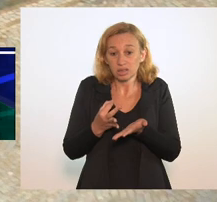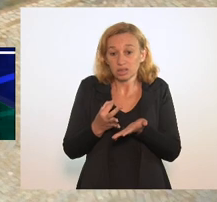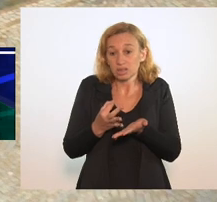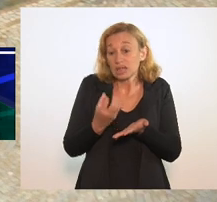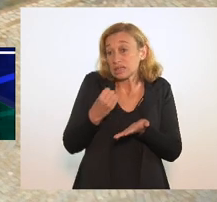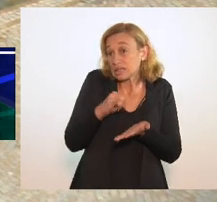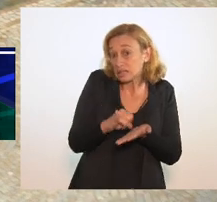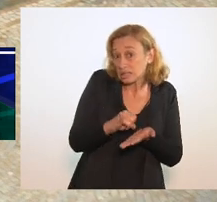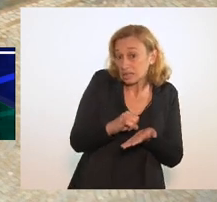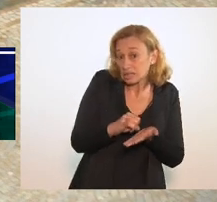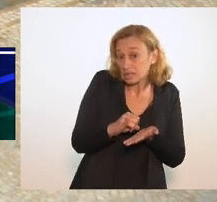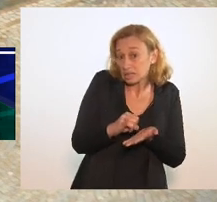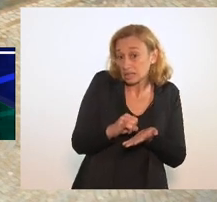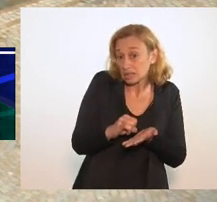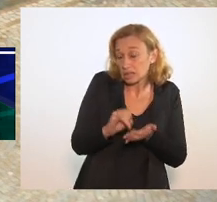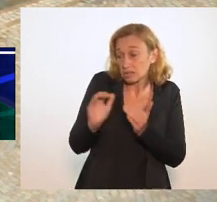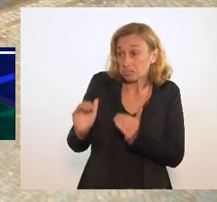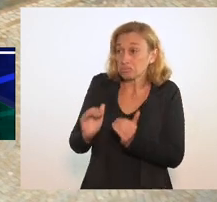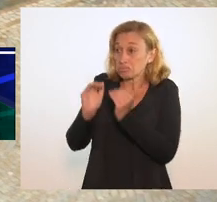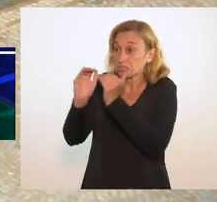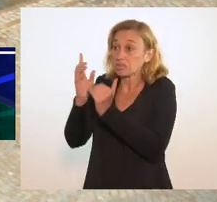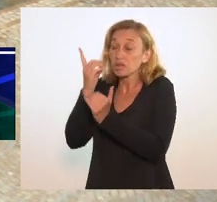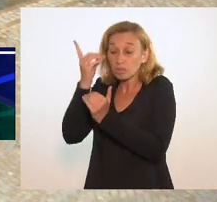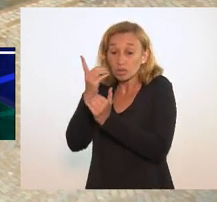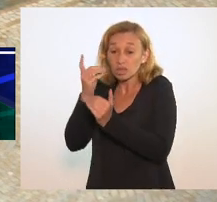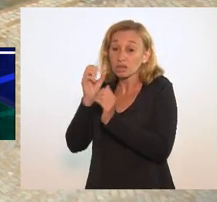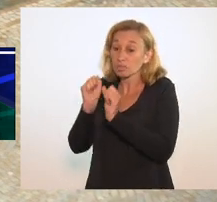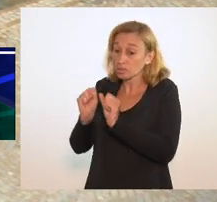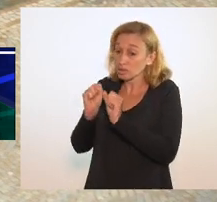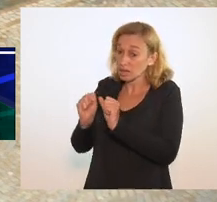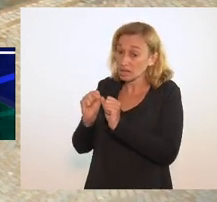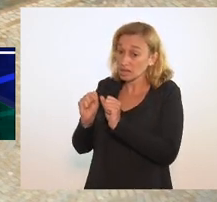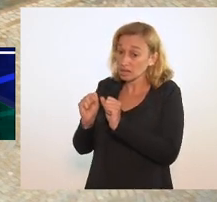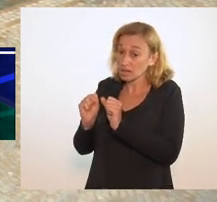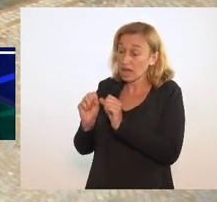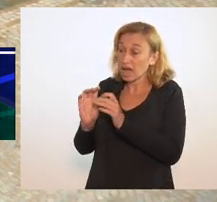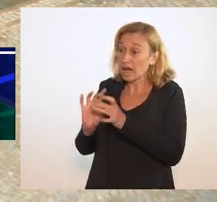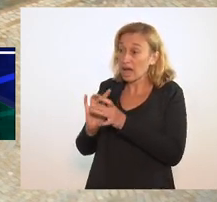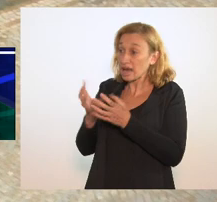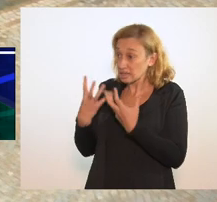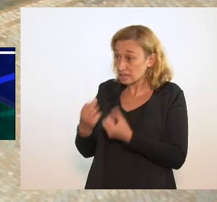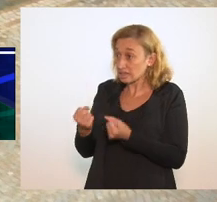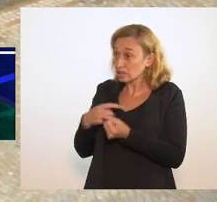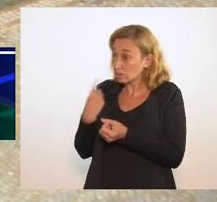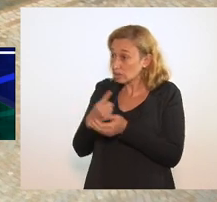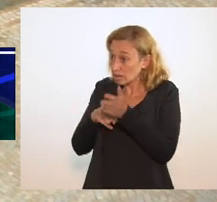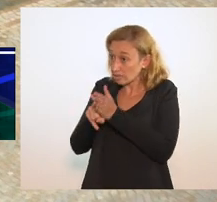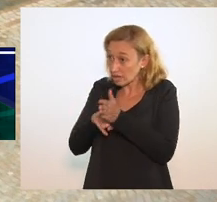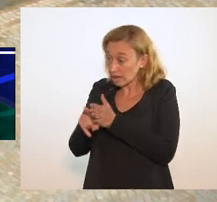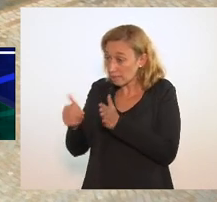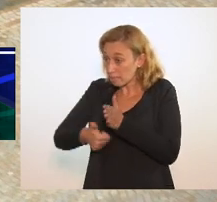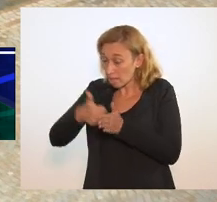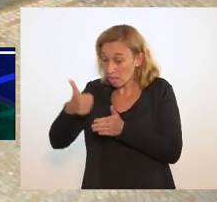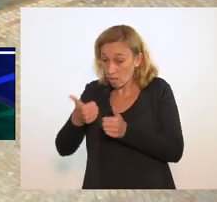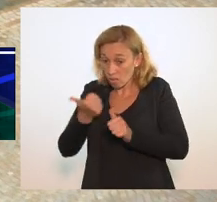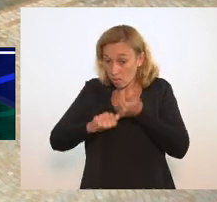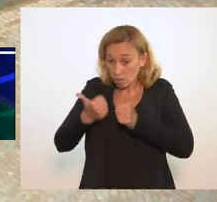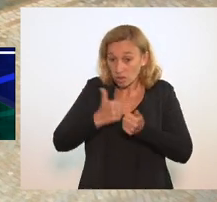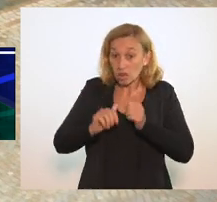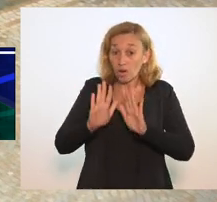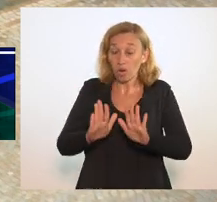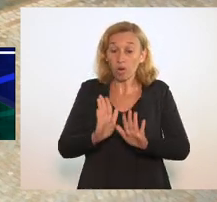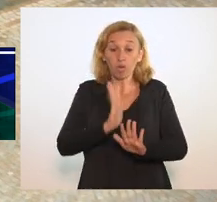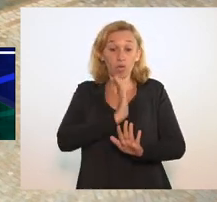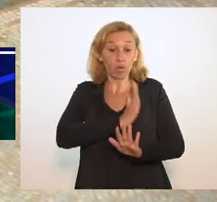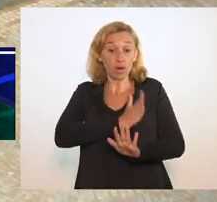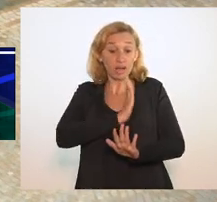um pedido para que nós pudéssemos reavaliar na CCJ, porque, veja, o de Vossa Excelência institui a campanha Coração de